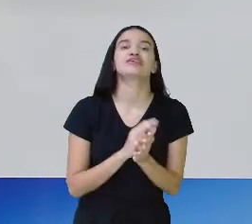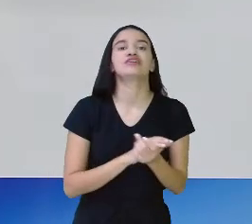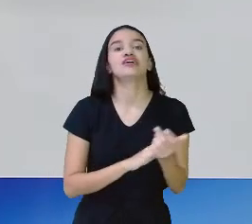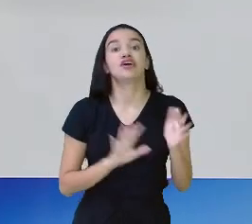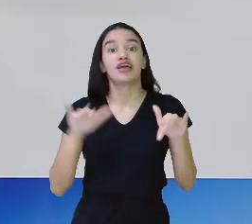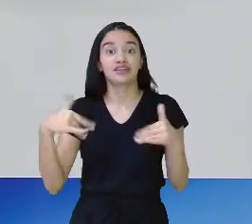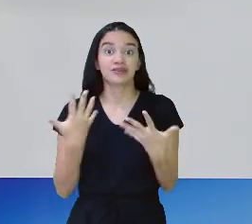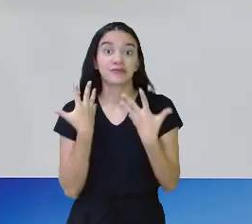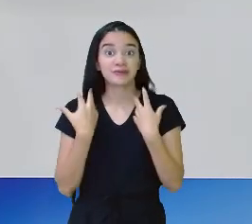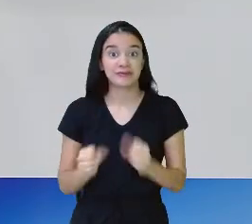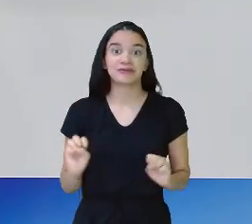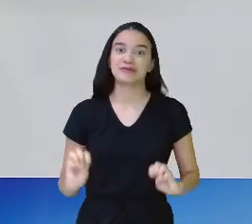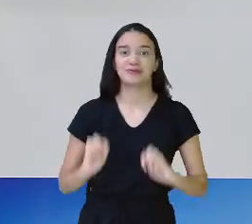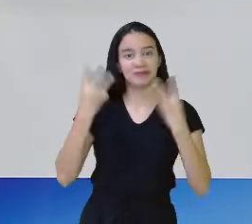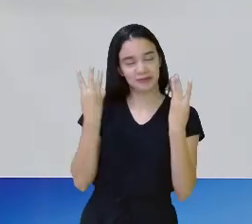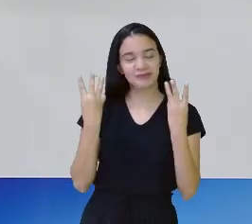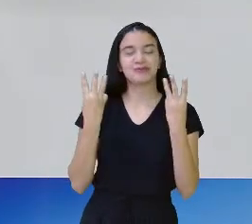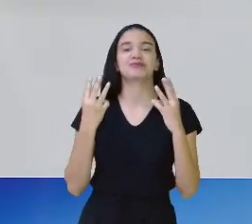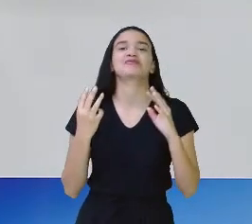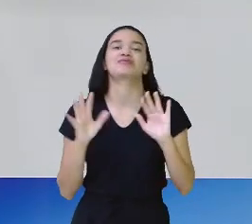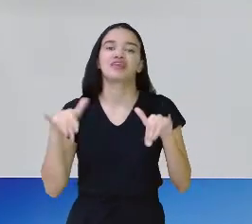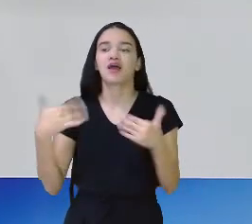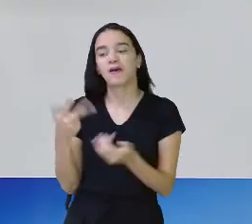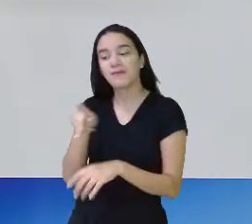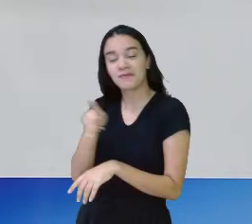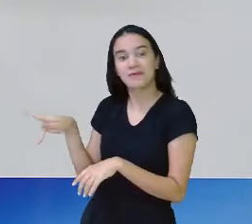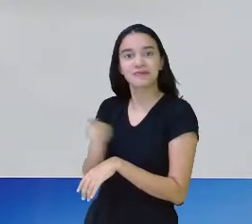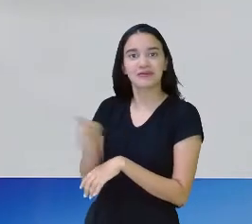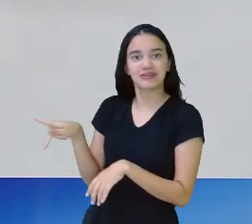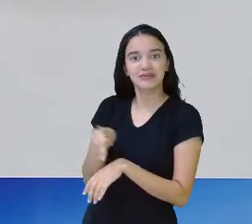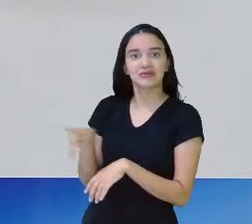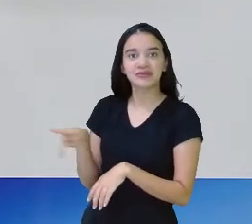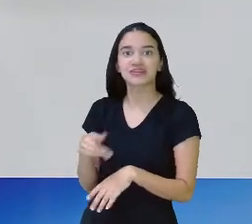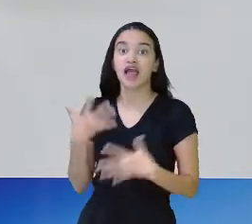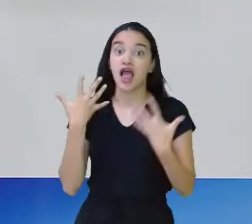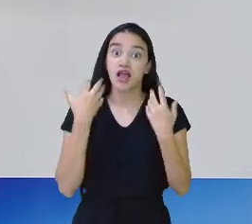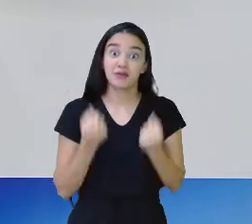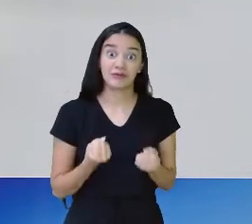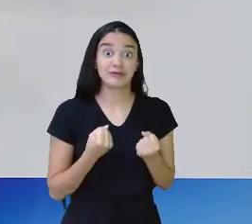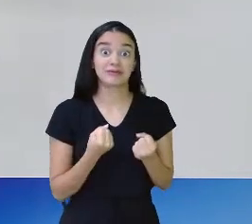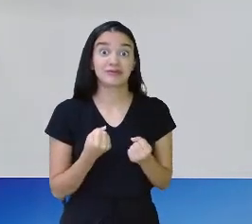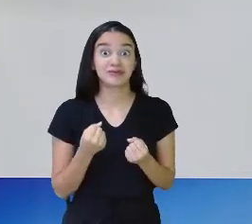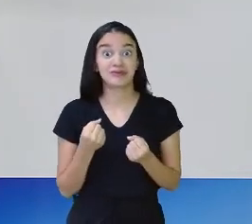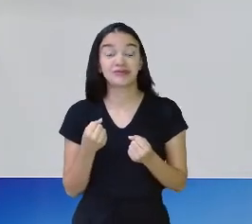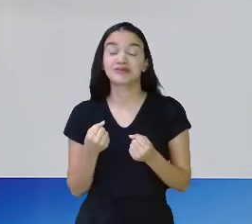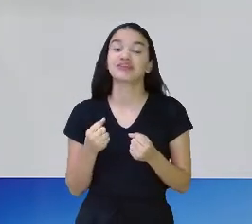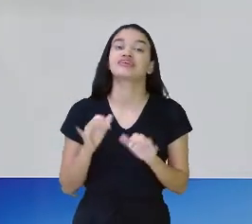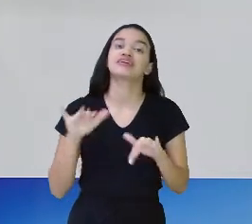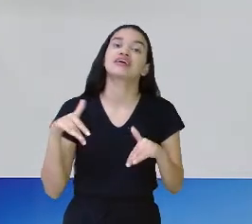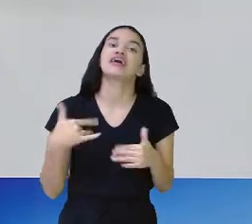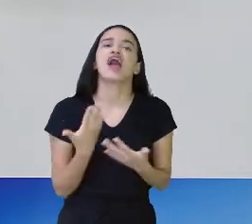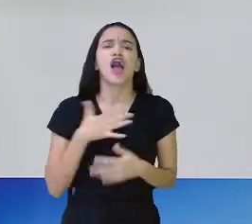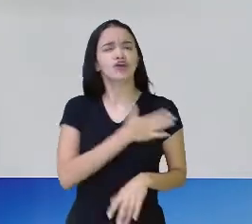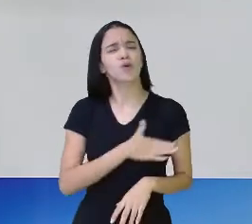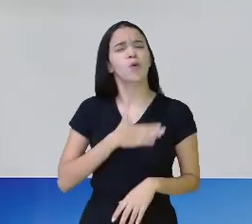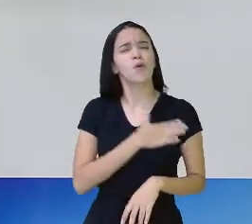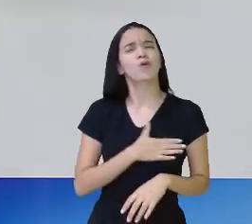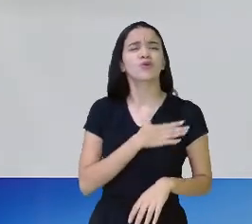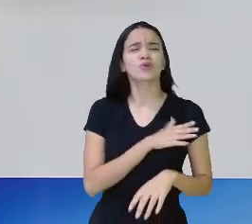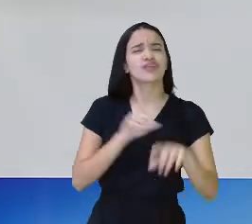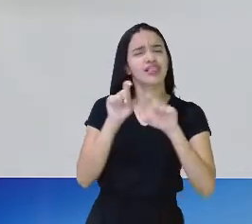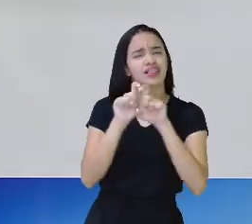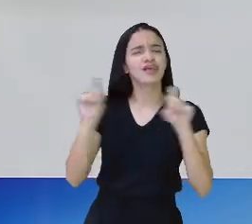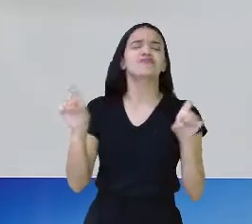Então, vamos dar um show, Midian, vamos dar um show, professora Márcia, vamos dar um show, Ana. Vamos dar um show. Gostei dessa